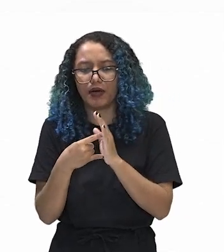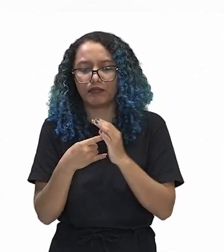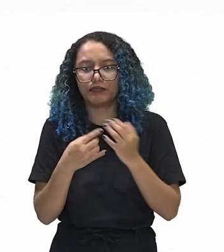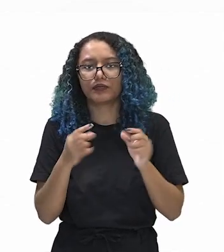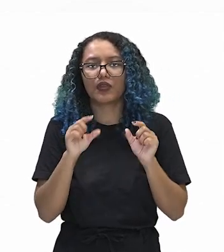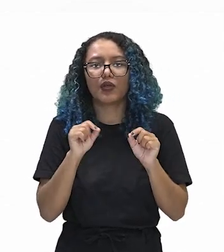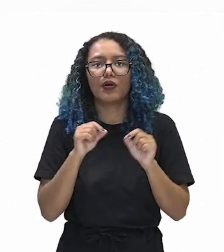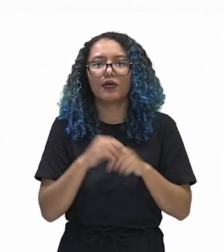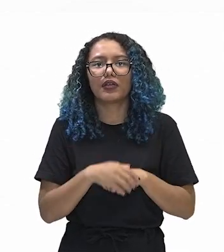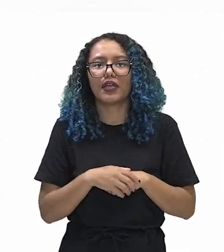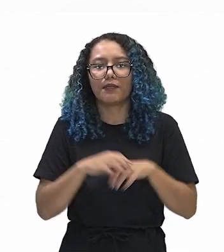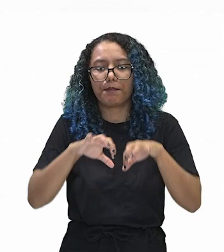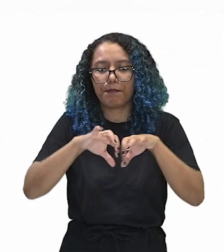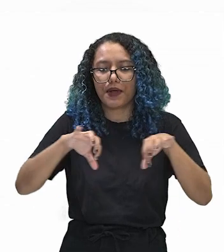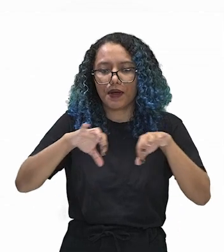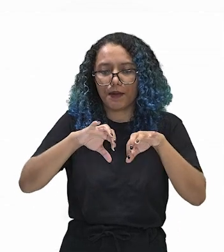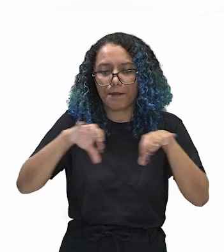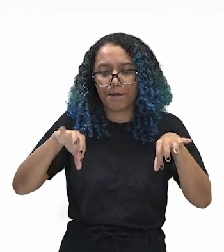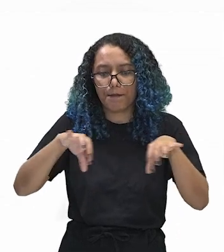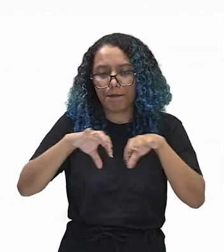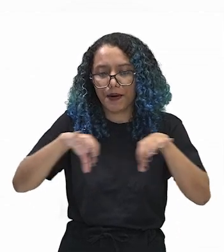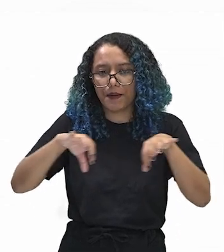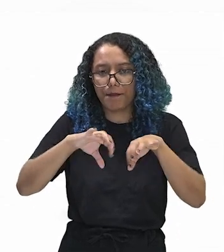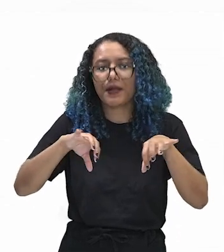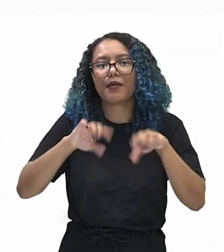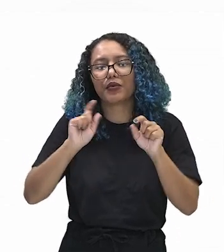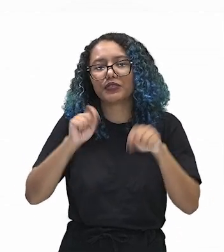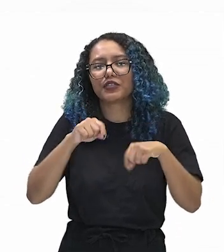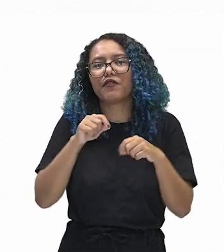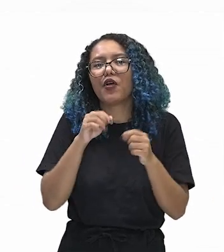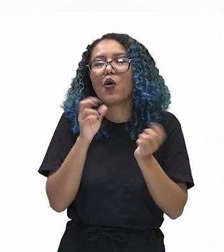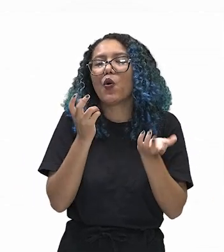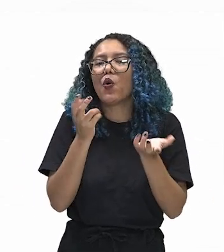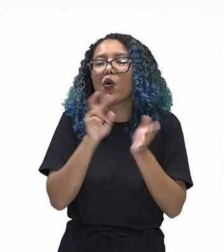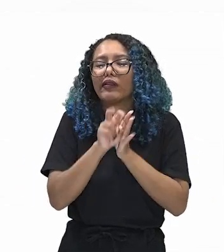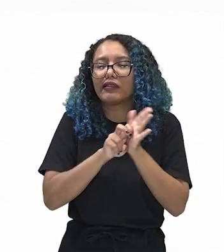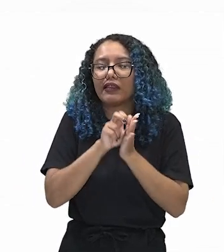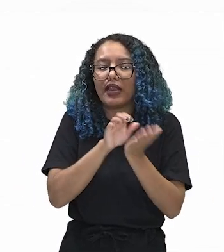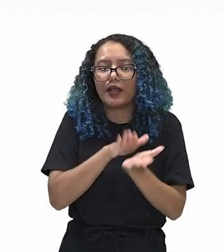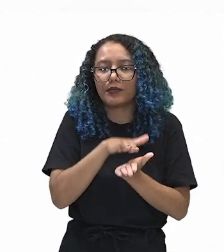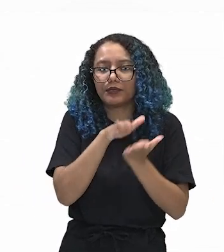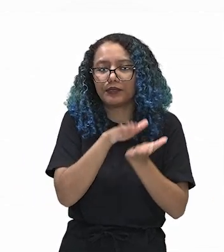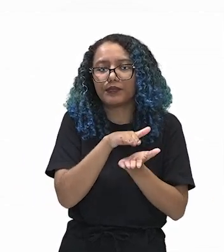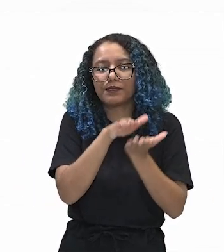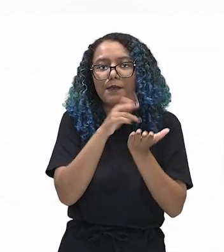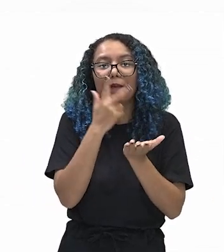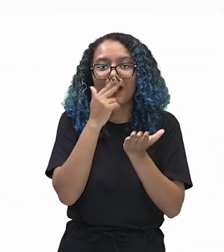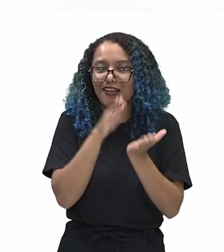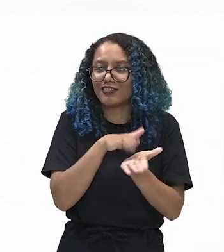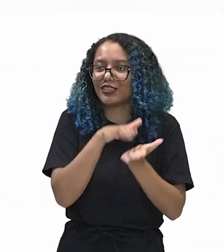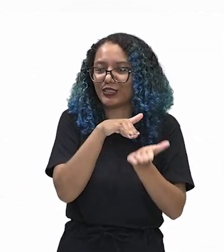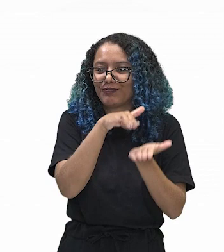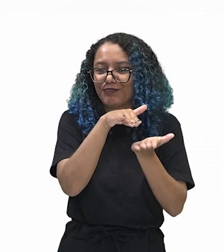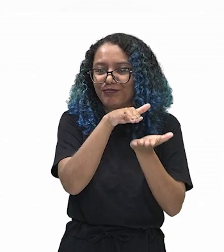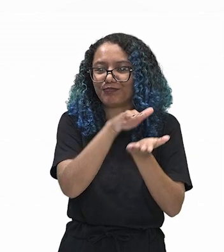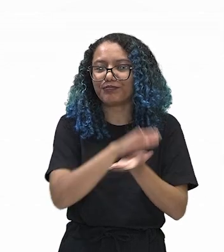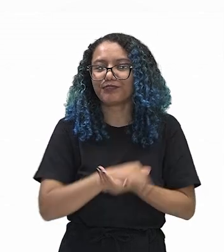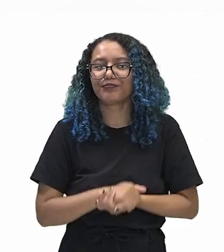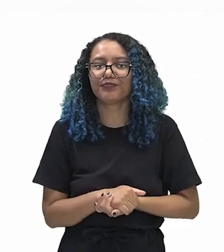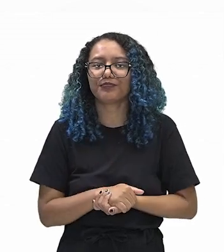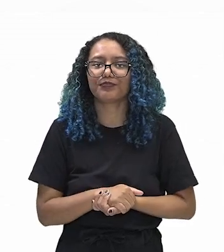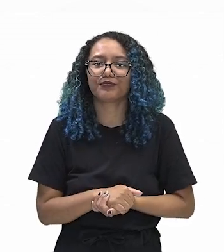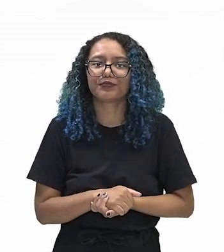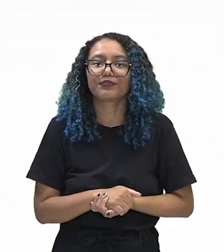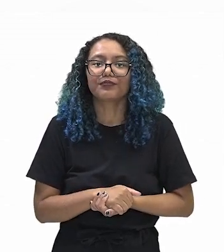trem levite. Isso é tão importante que esse trem ele parece estar flutuando e ele quase não